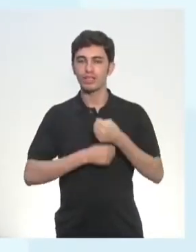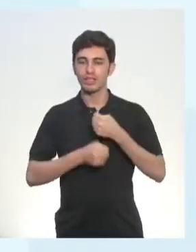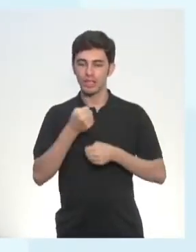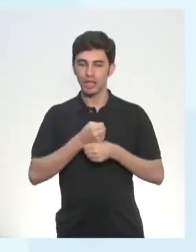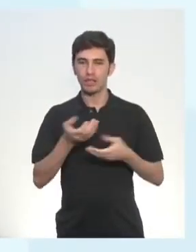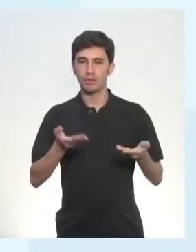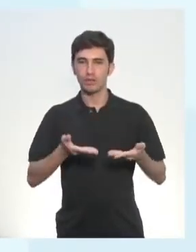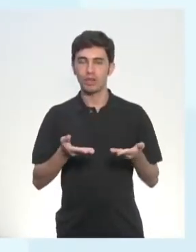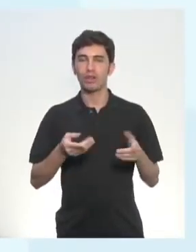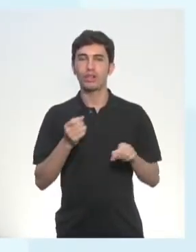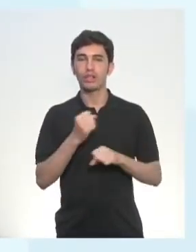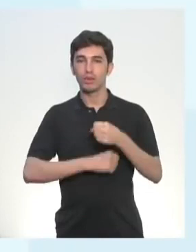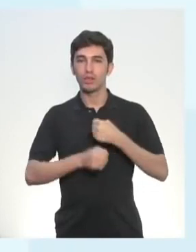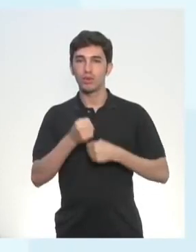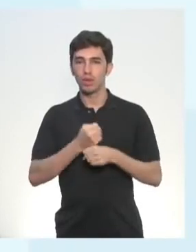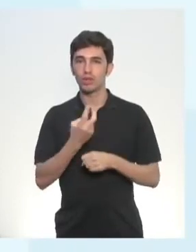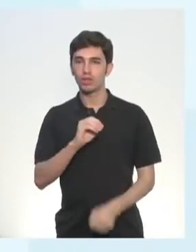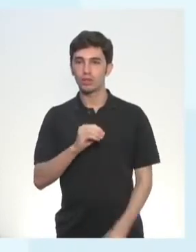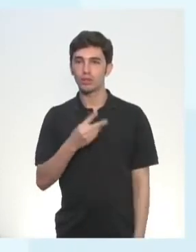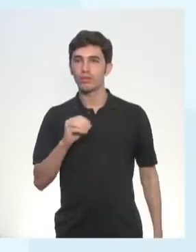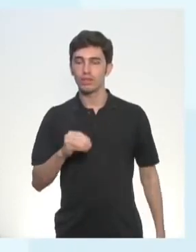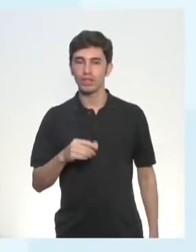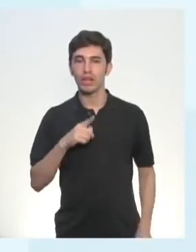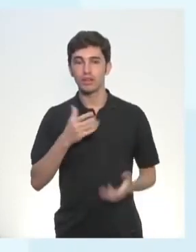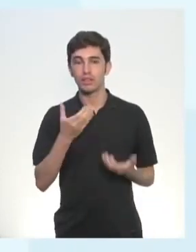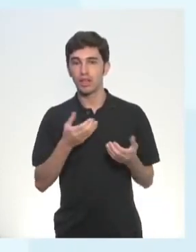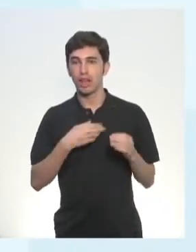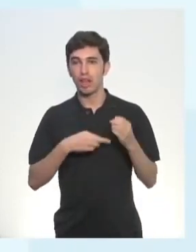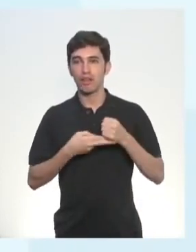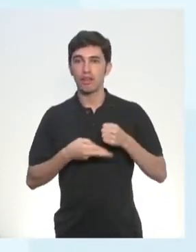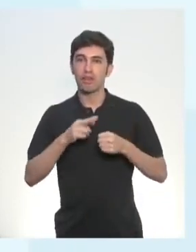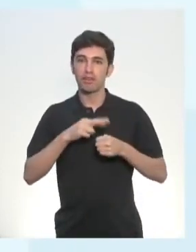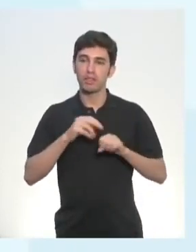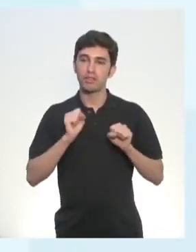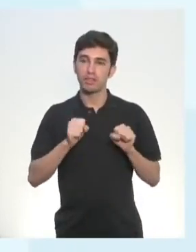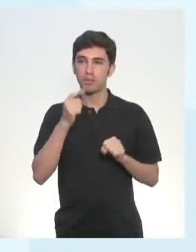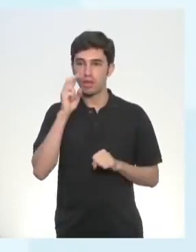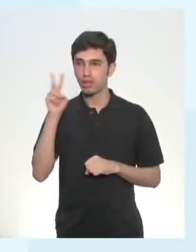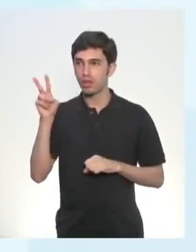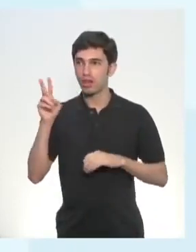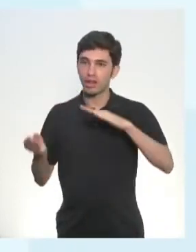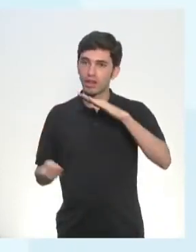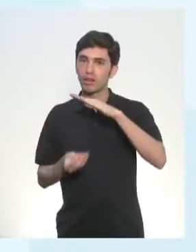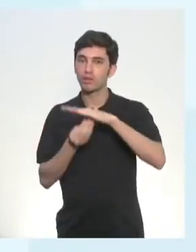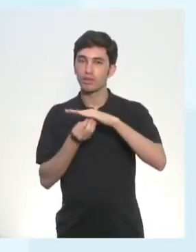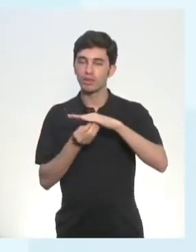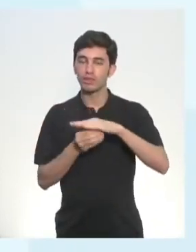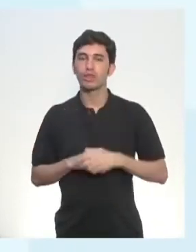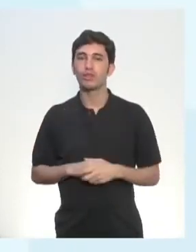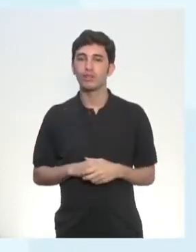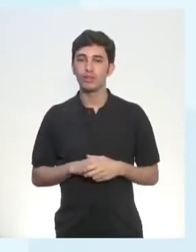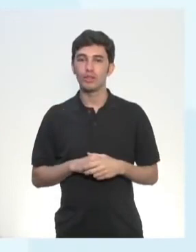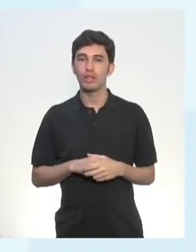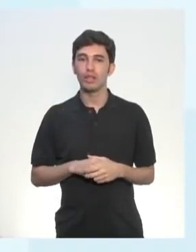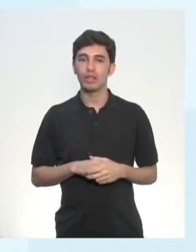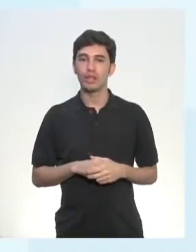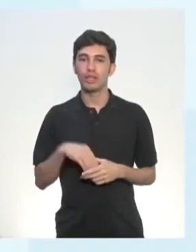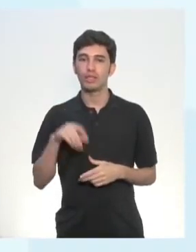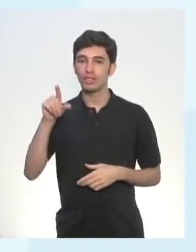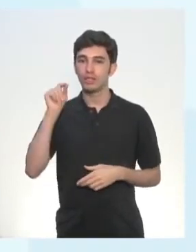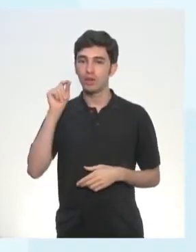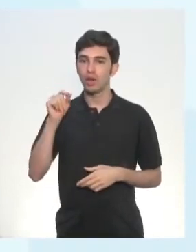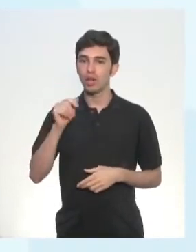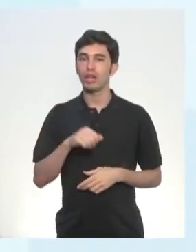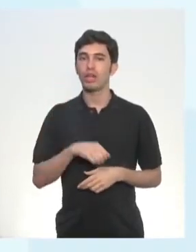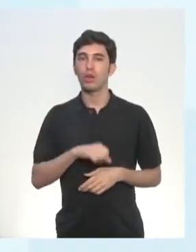então se você quiser fazer uma revisão, você vai lá no repositório, coloca lá o 8º ano, aqui está 7º, mas é